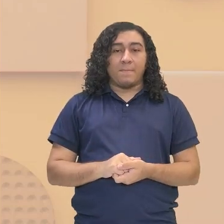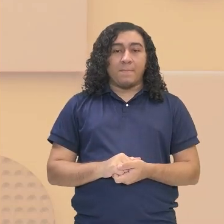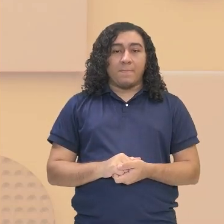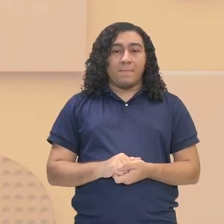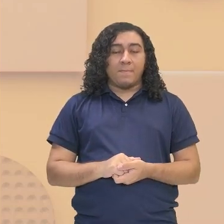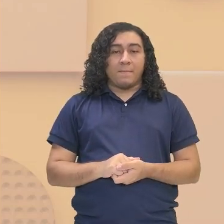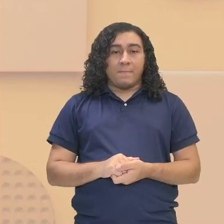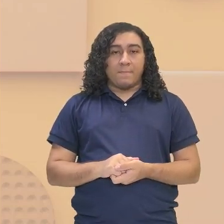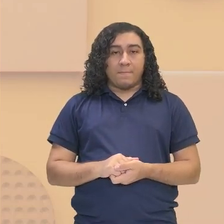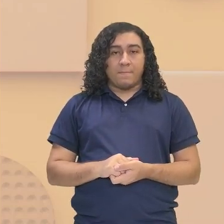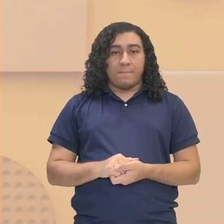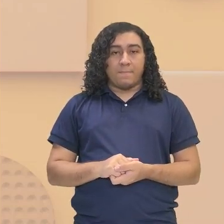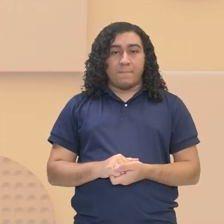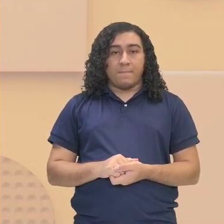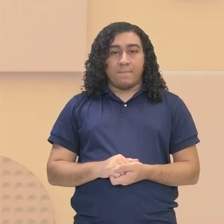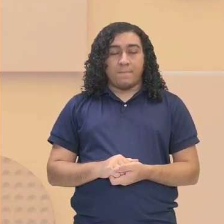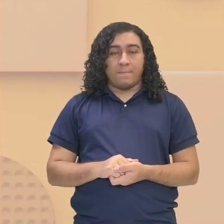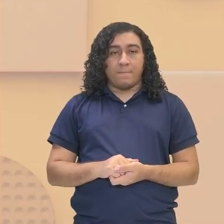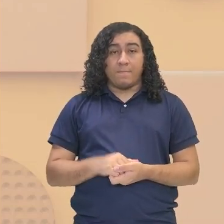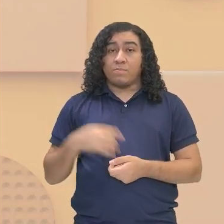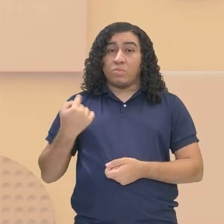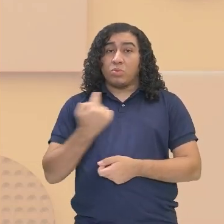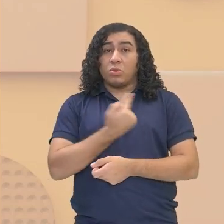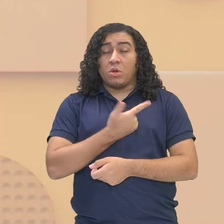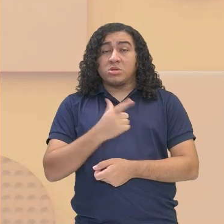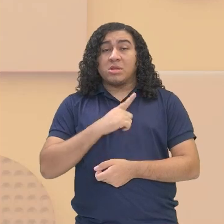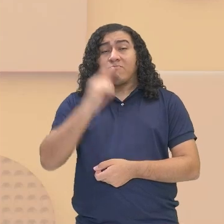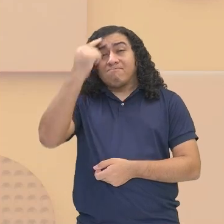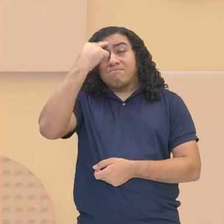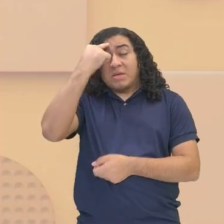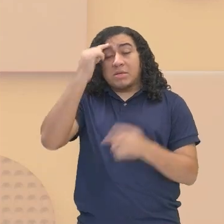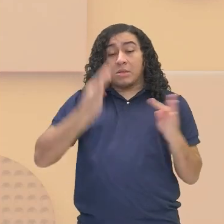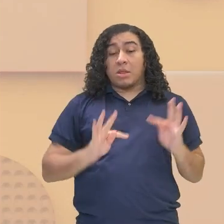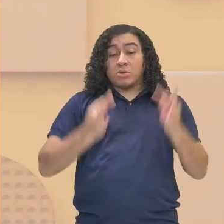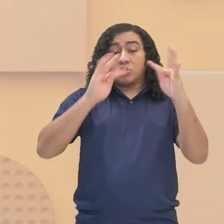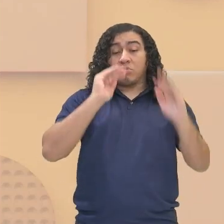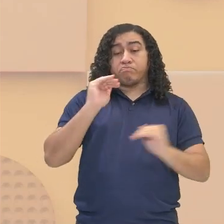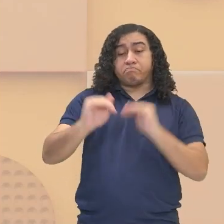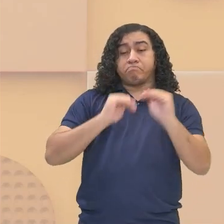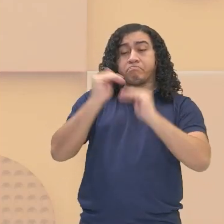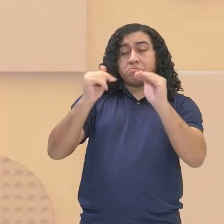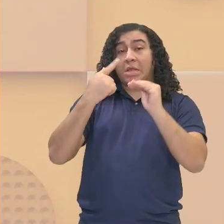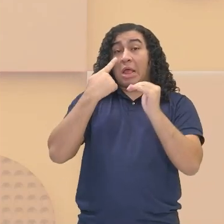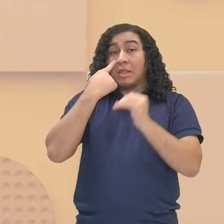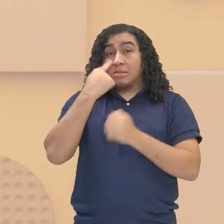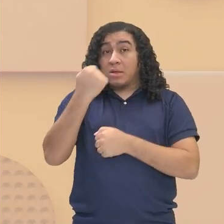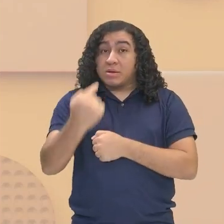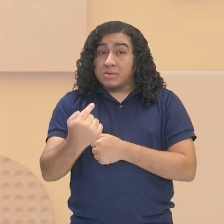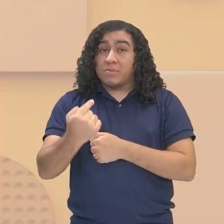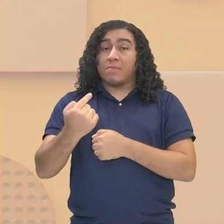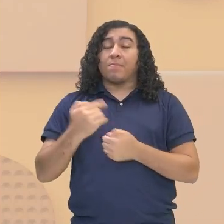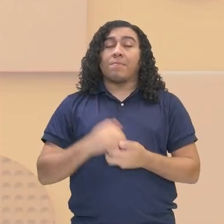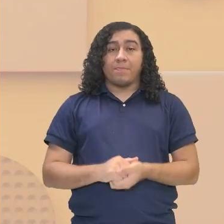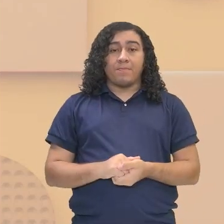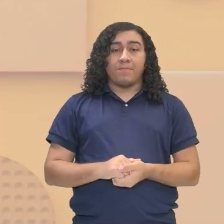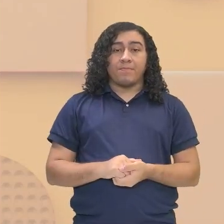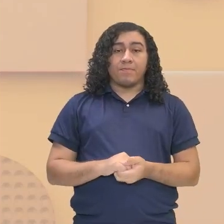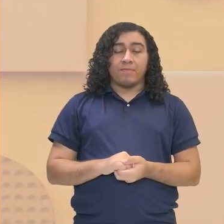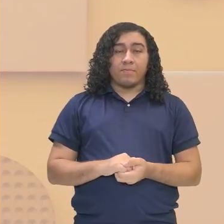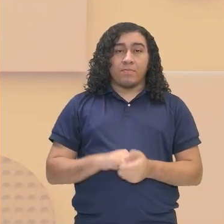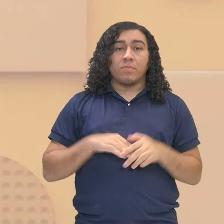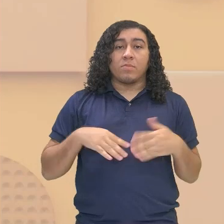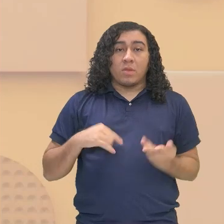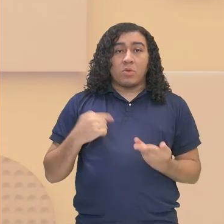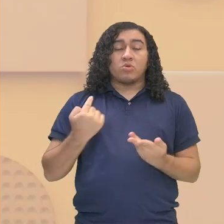mesmo, aos próprios avanços, então, da tecnologia. Percebam, então, isso, não é mesmo? Que fazemos parte,